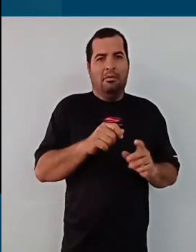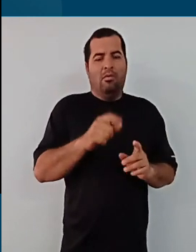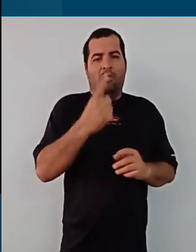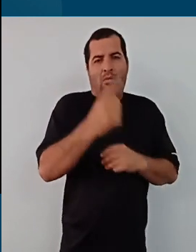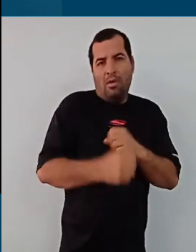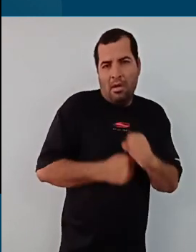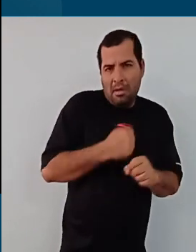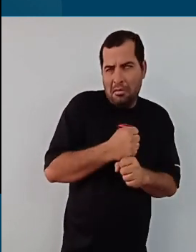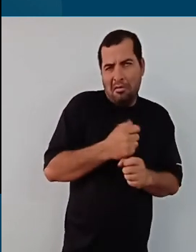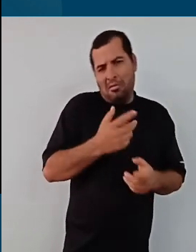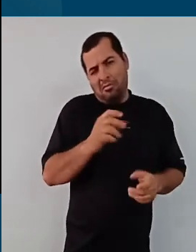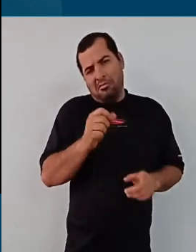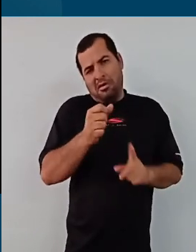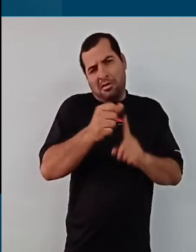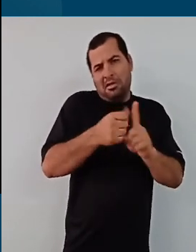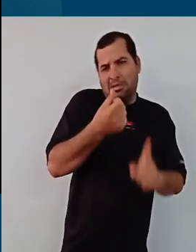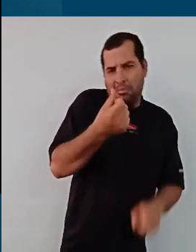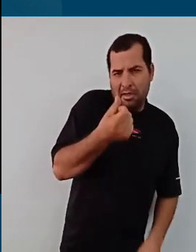semestre.